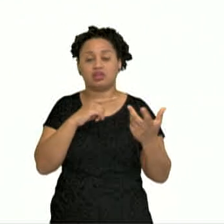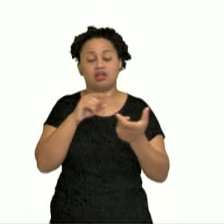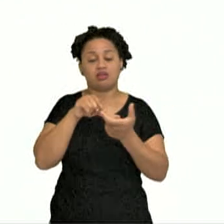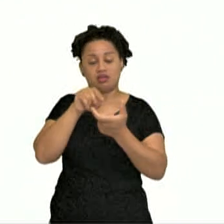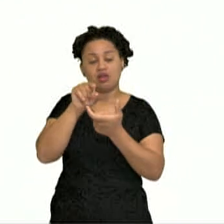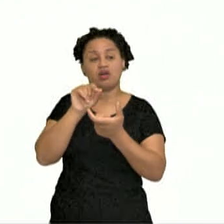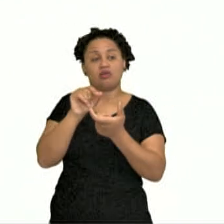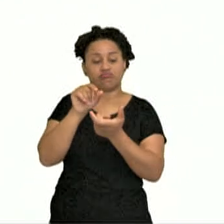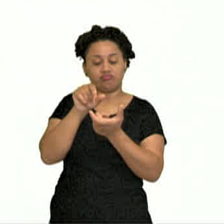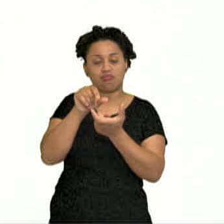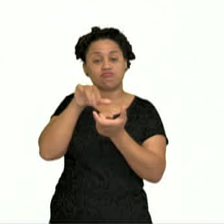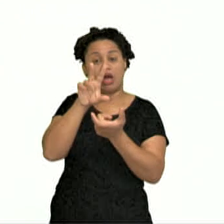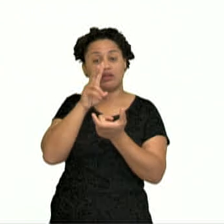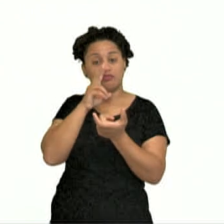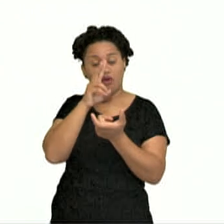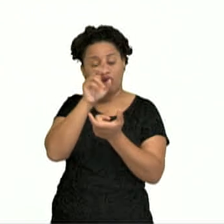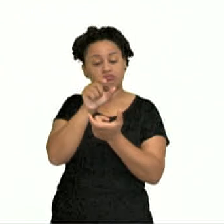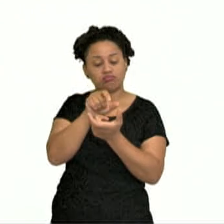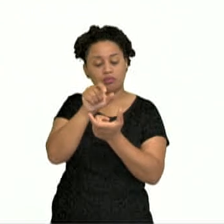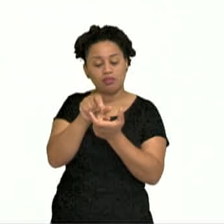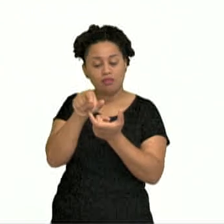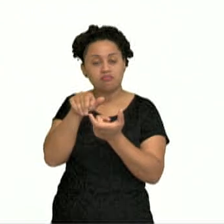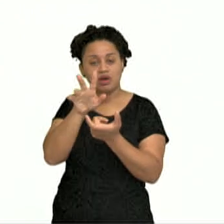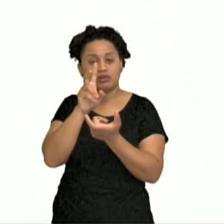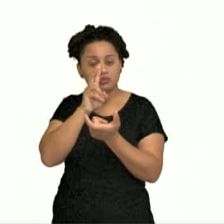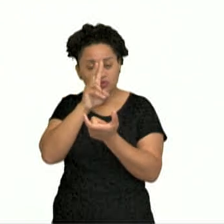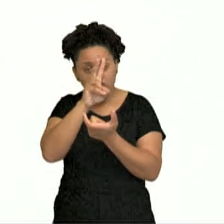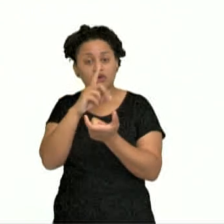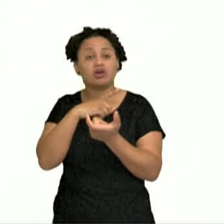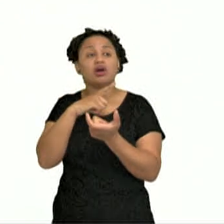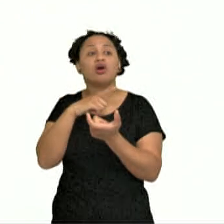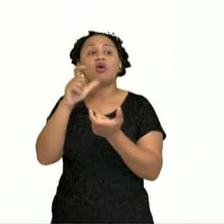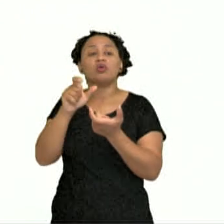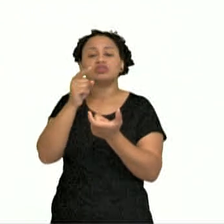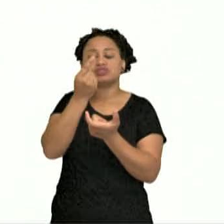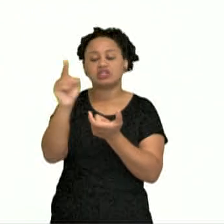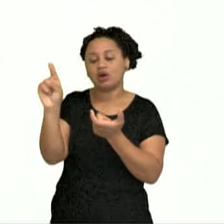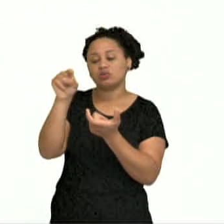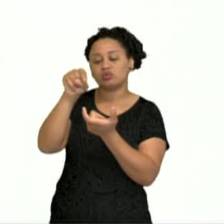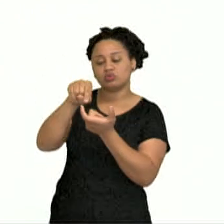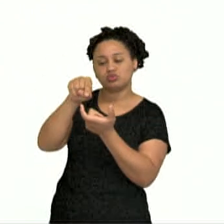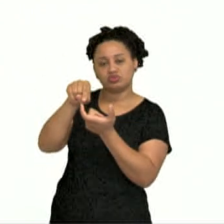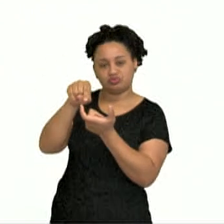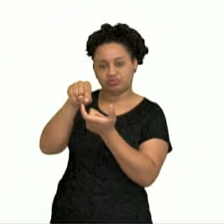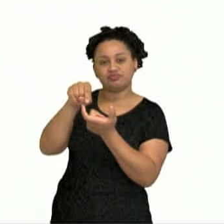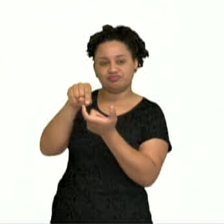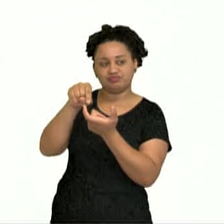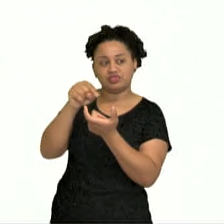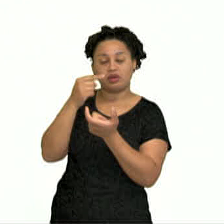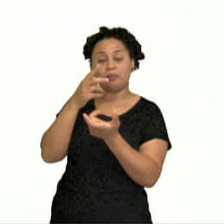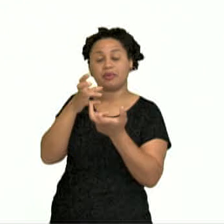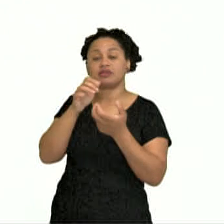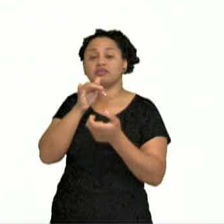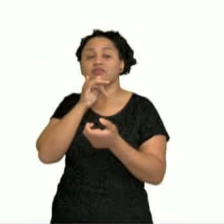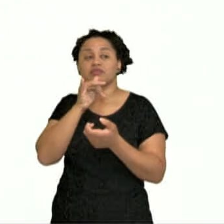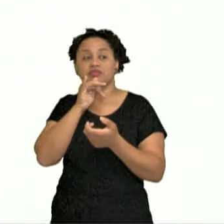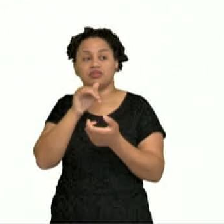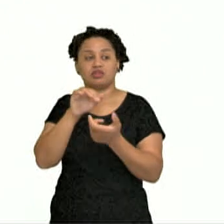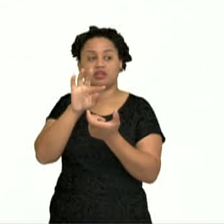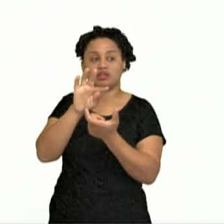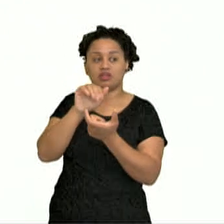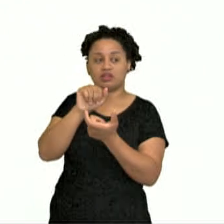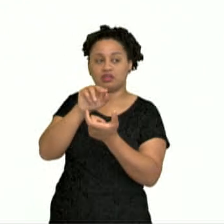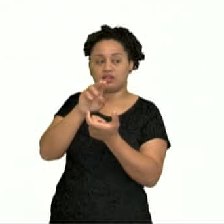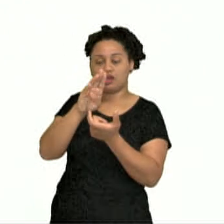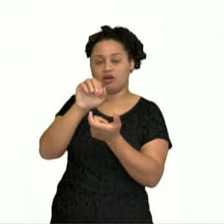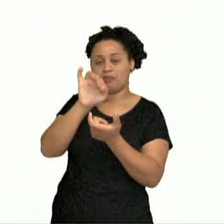sílaba tônica, né, a sílaba mais forte, existe lá na última sílaba. Então, olha um exemplo, Taubaté,